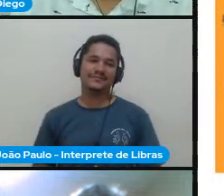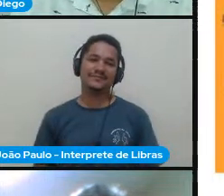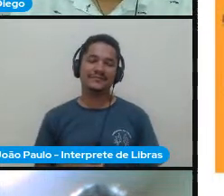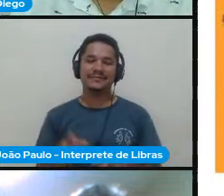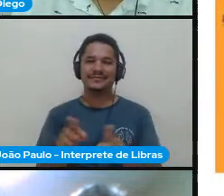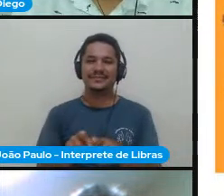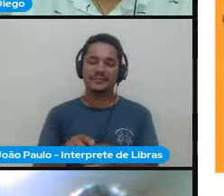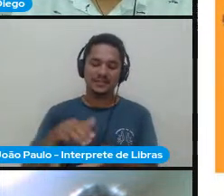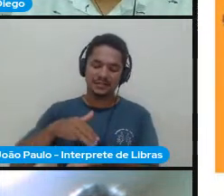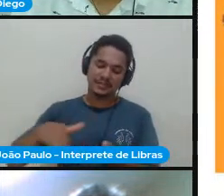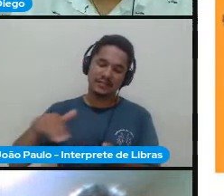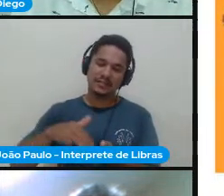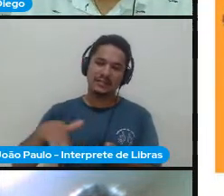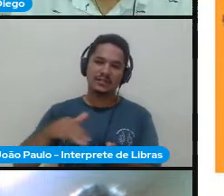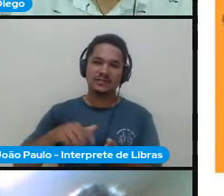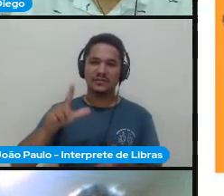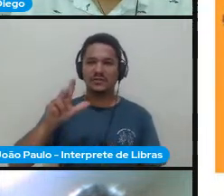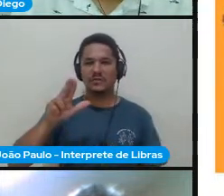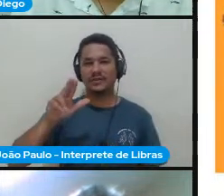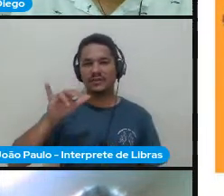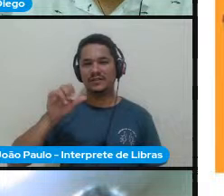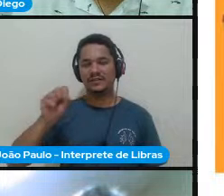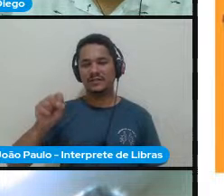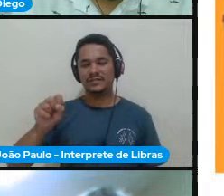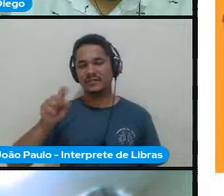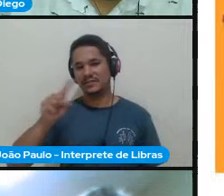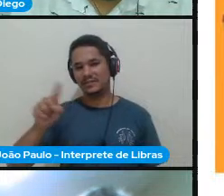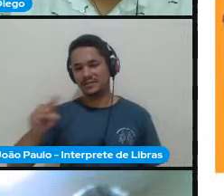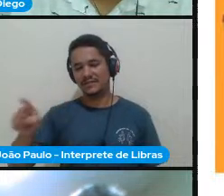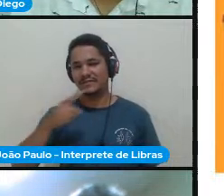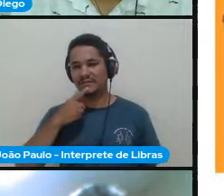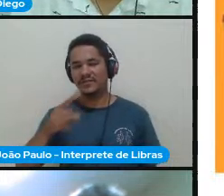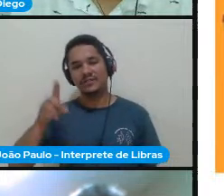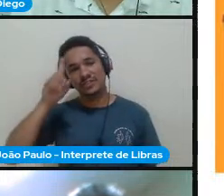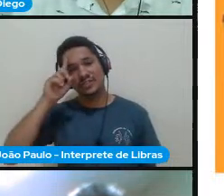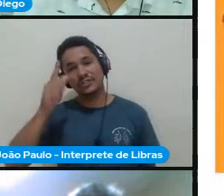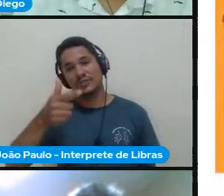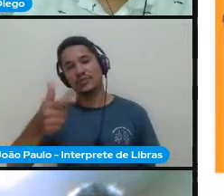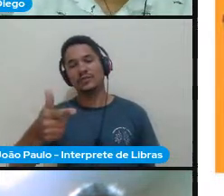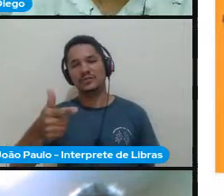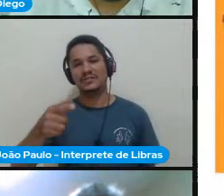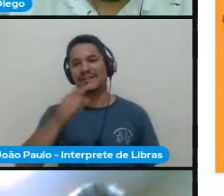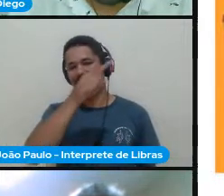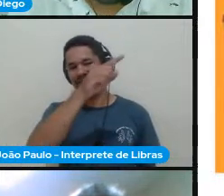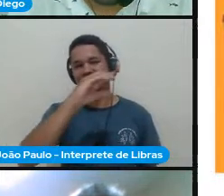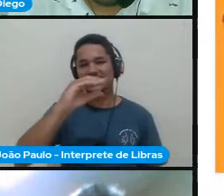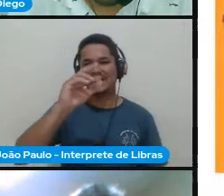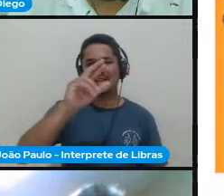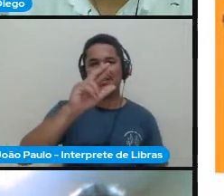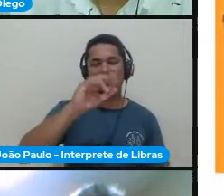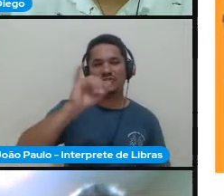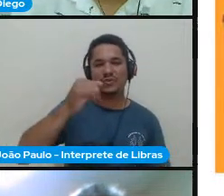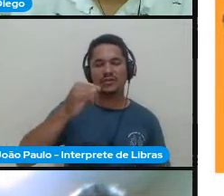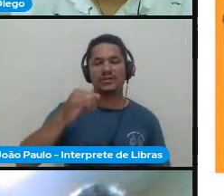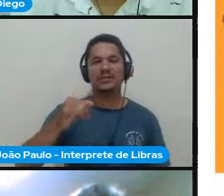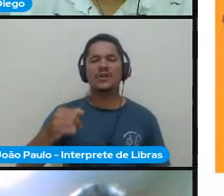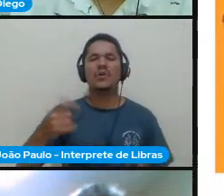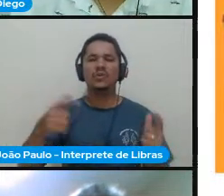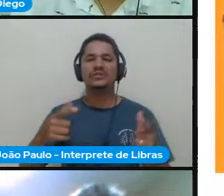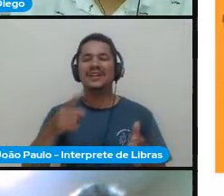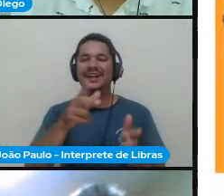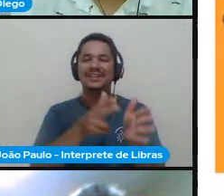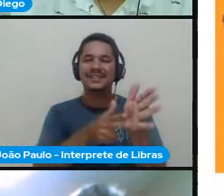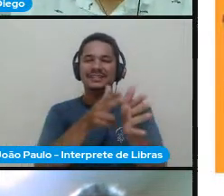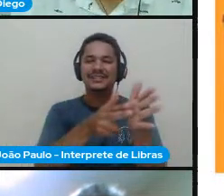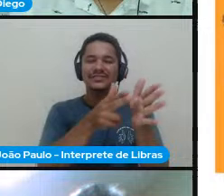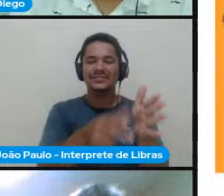Otávio citou sobre o dia 2 de maio, no CRJ, e já perguntaram onde que é o endereço. O CRJ ele está na Praça da Estação, no centro de